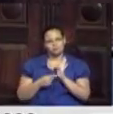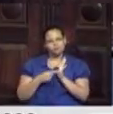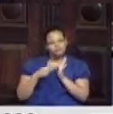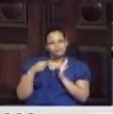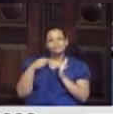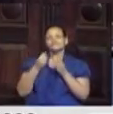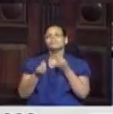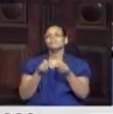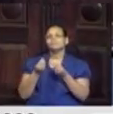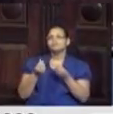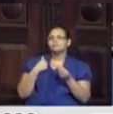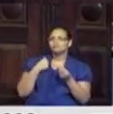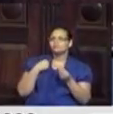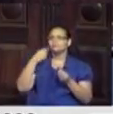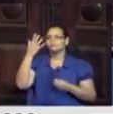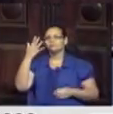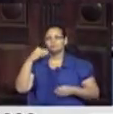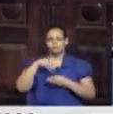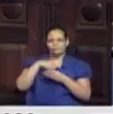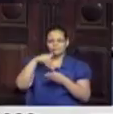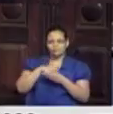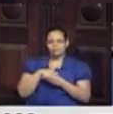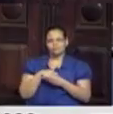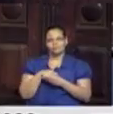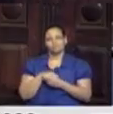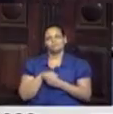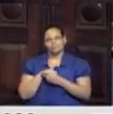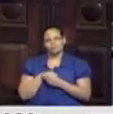nós, como nos pronunciamos, como votamos e que